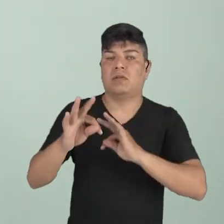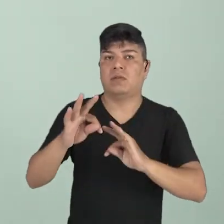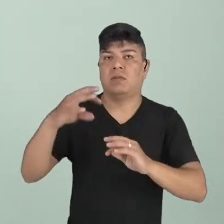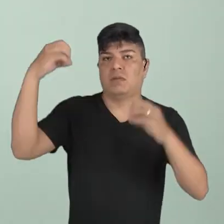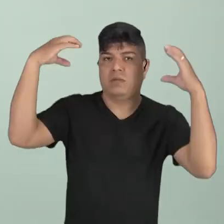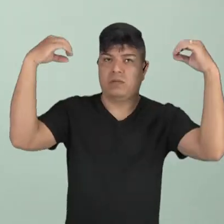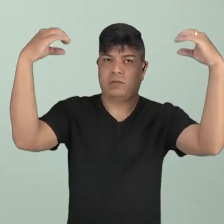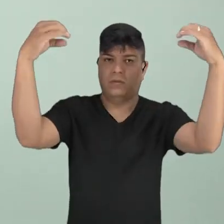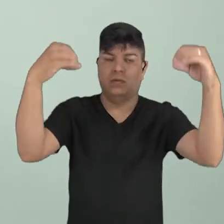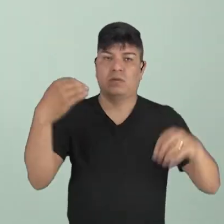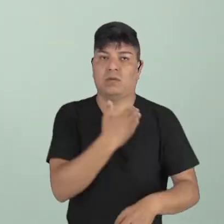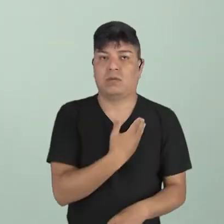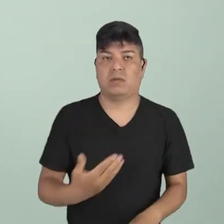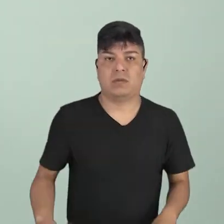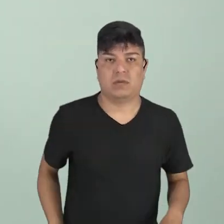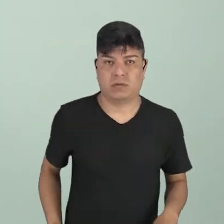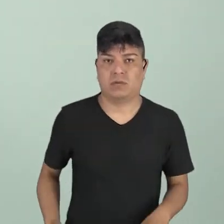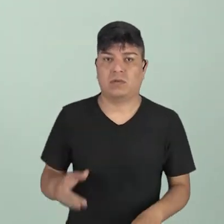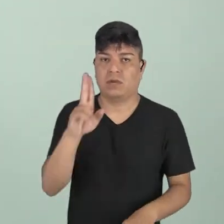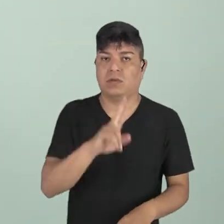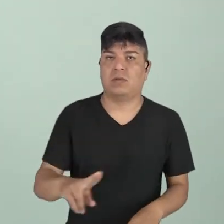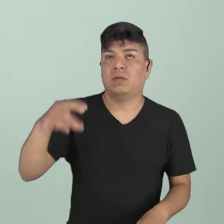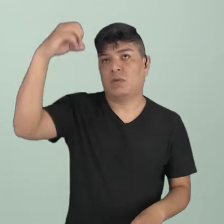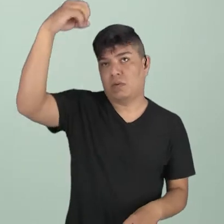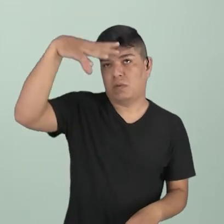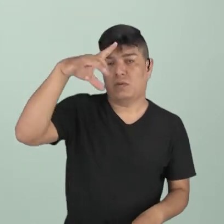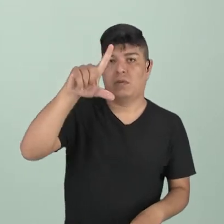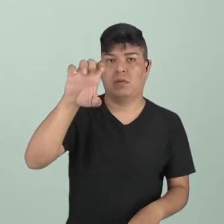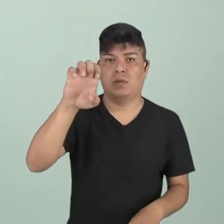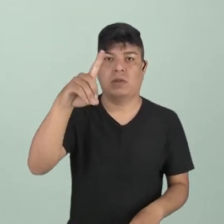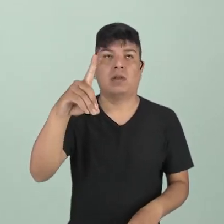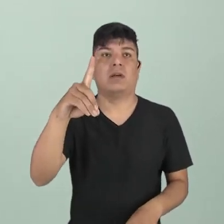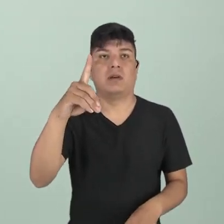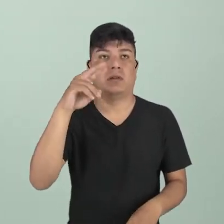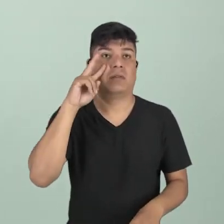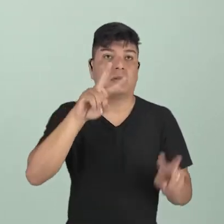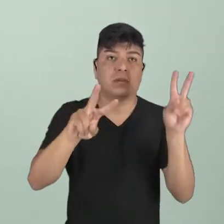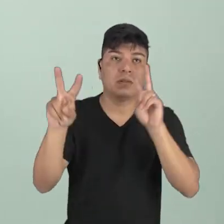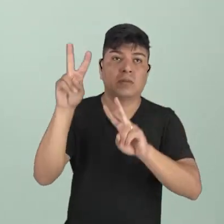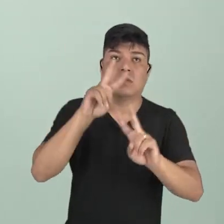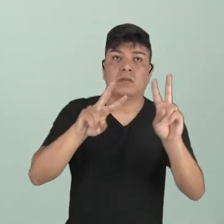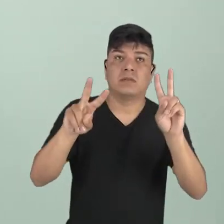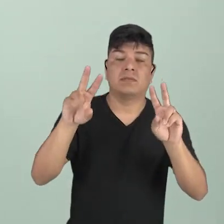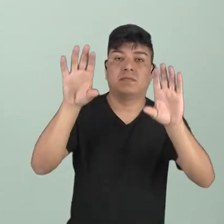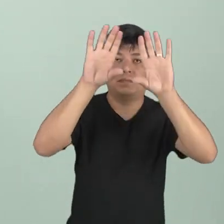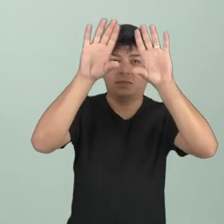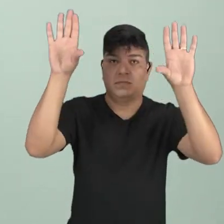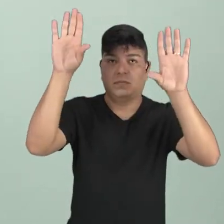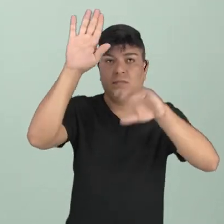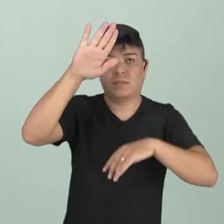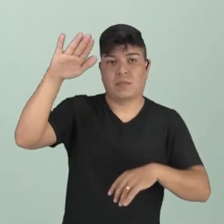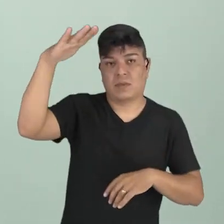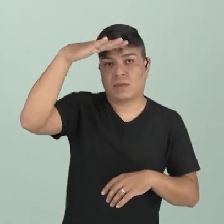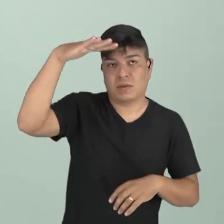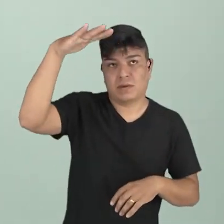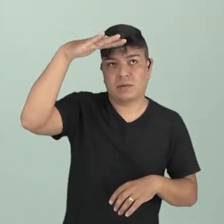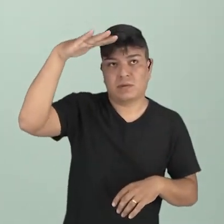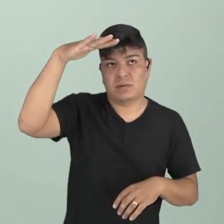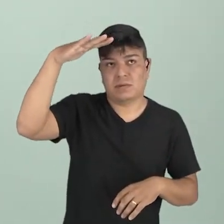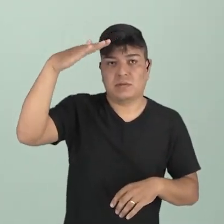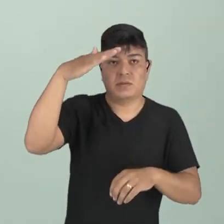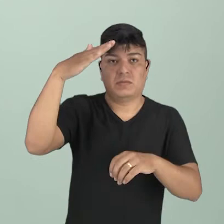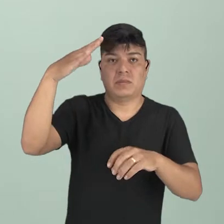pública é a utilização de lâmpadas de LED, né? Que, como vocês podem ver aí na imagem, Em cima você tem aí a iluminação com as